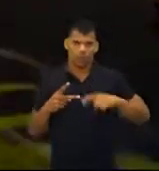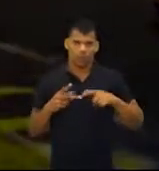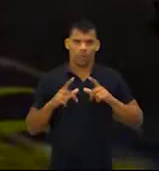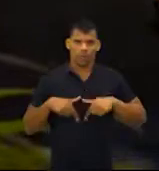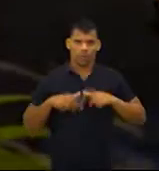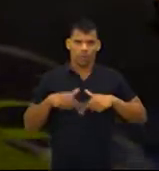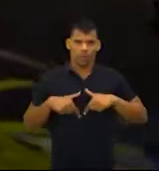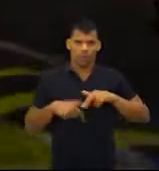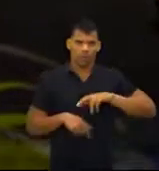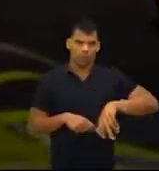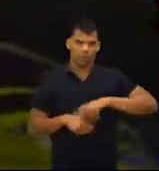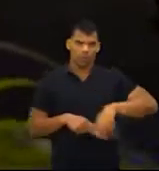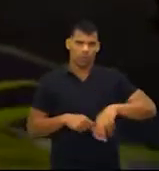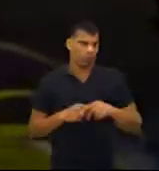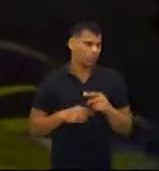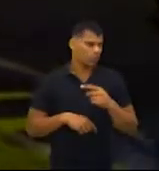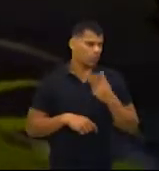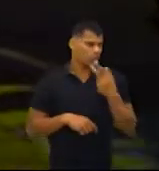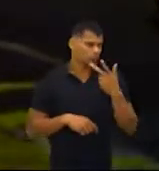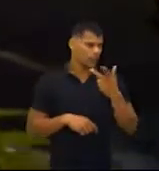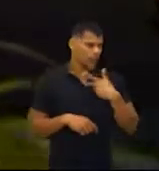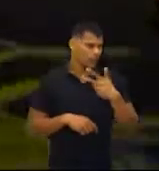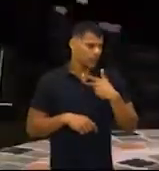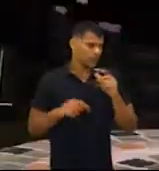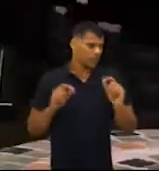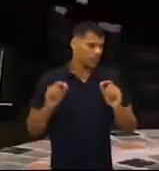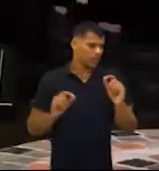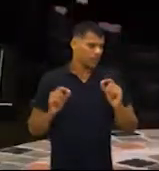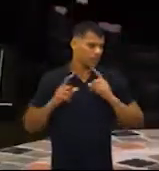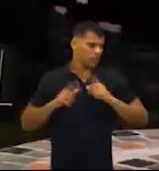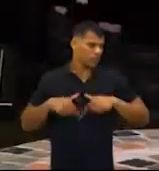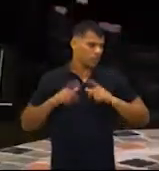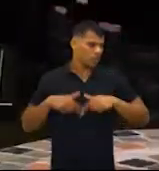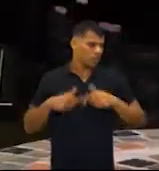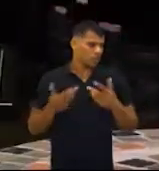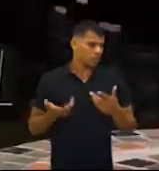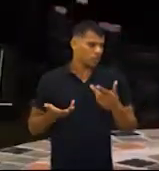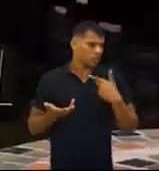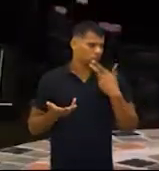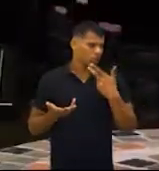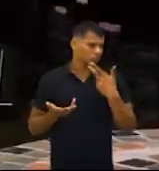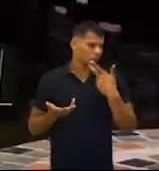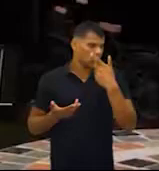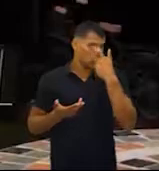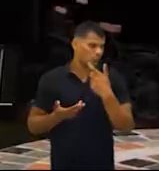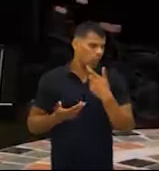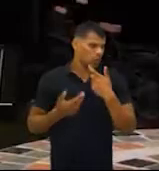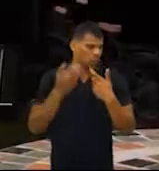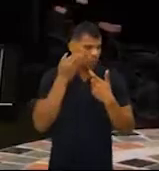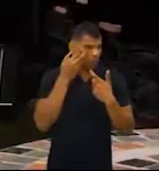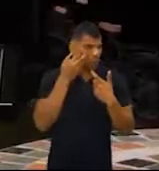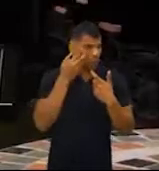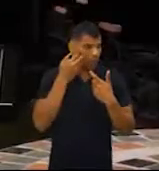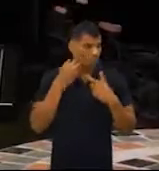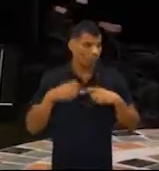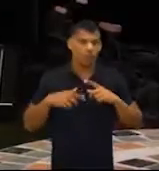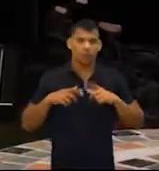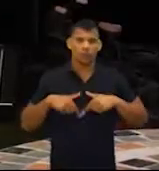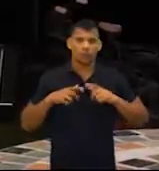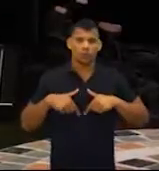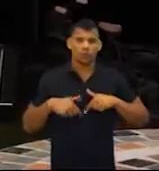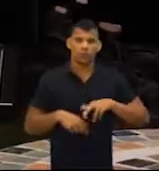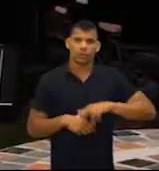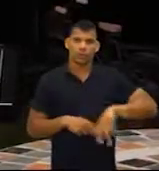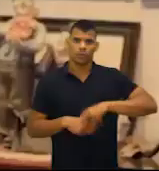ricos e gosto de judeus. Uma senhora falou muito comigo: "Você é judeu? Você é judeu?" Eu falei: "Minha senhora, relaxa, eu não sou judeu, mas a vida